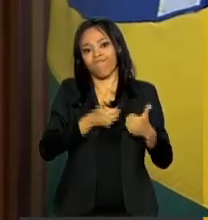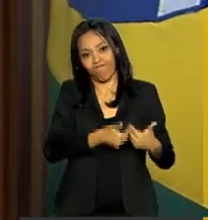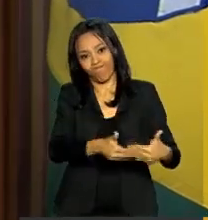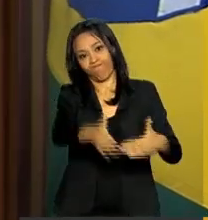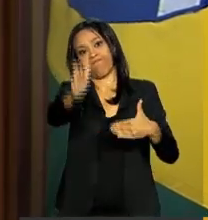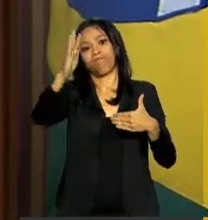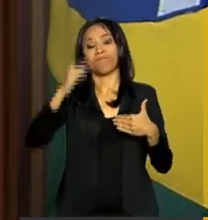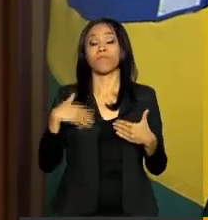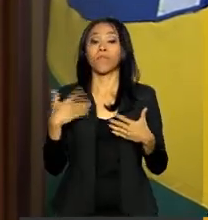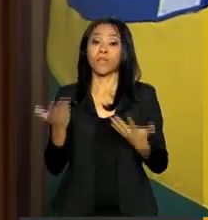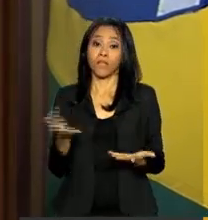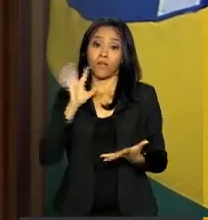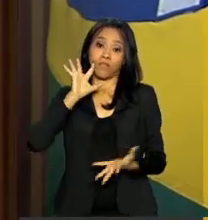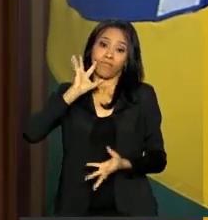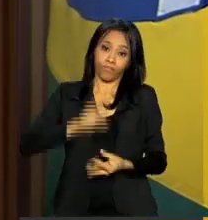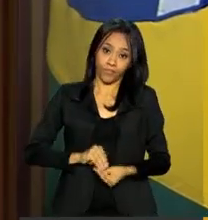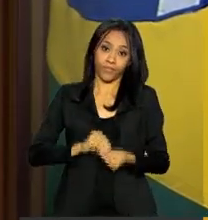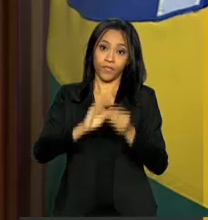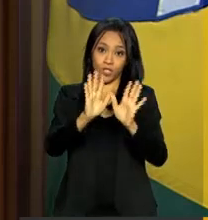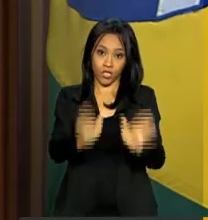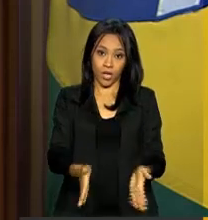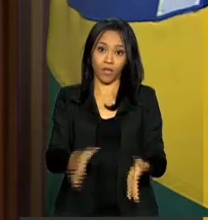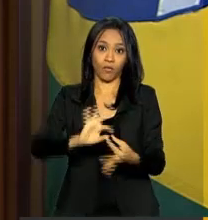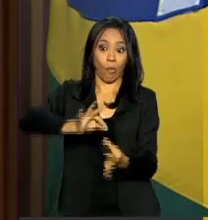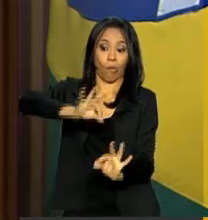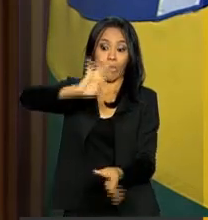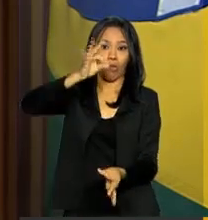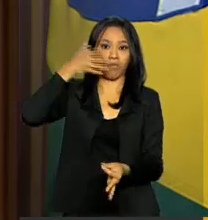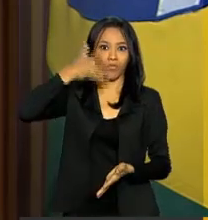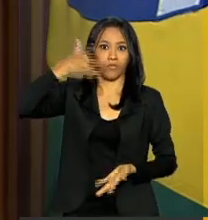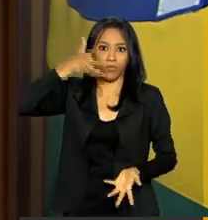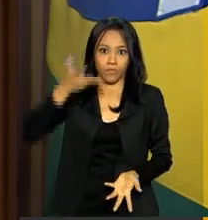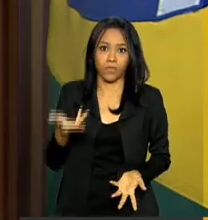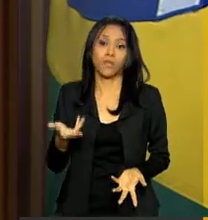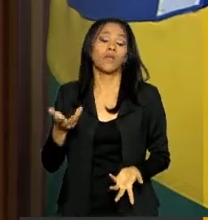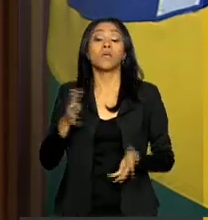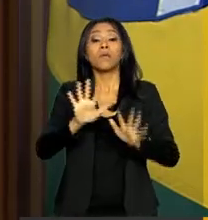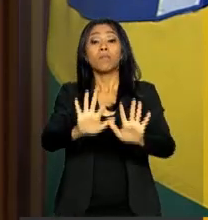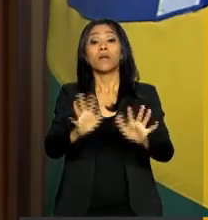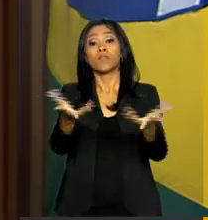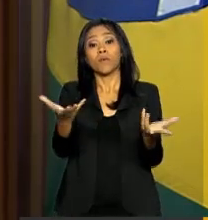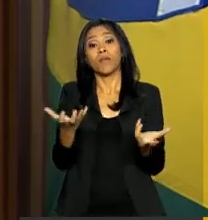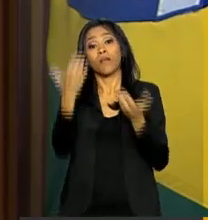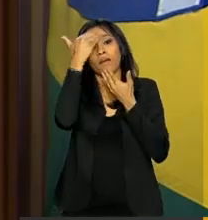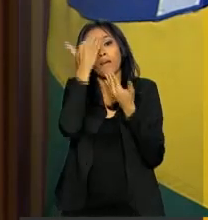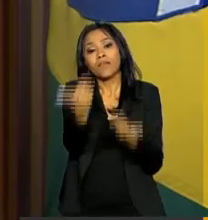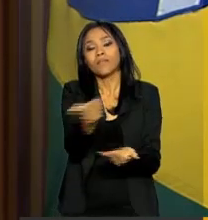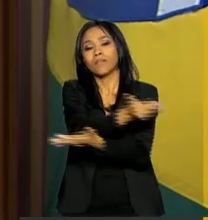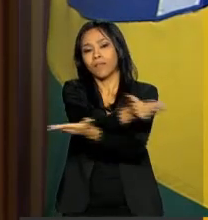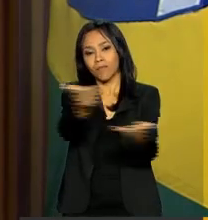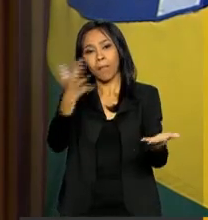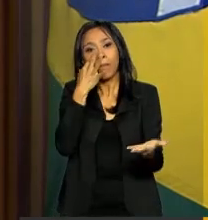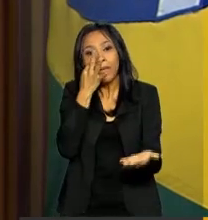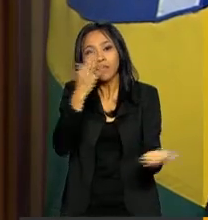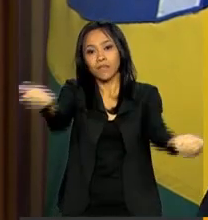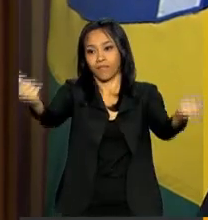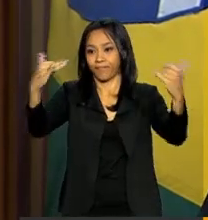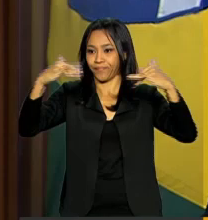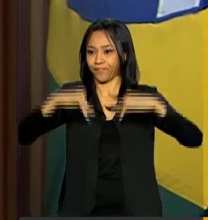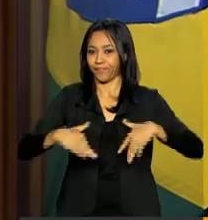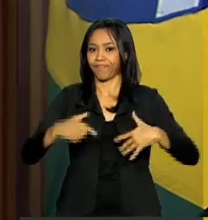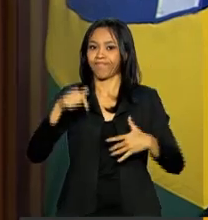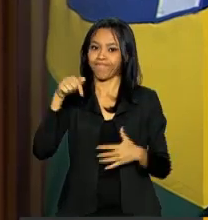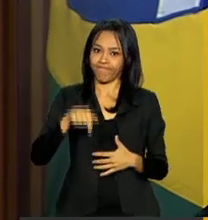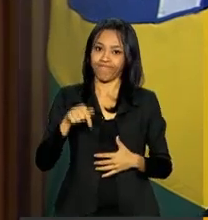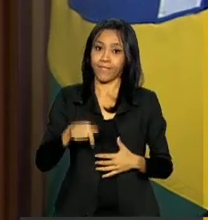errado nessas palavras que já vão pouco alongada só é mas eu quero muito agradecer a presença dos senhores ea certeza